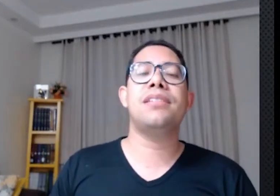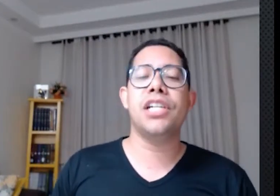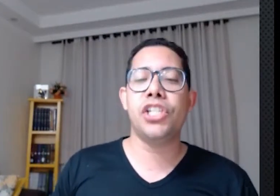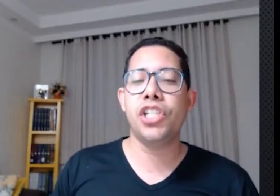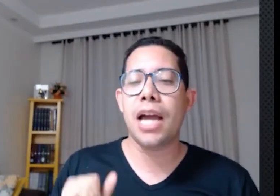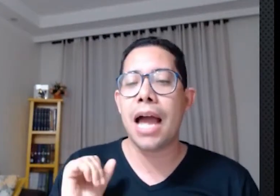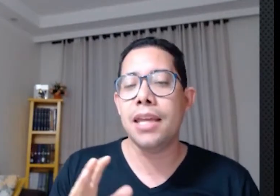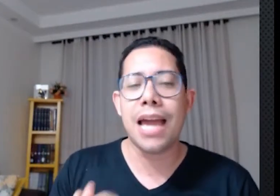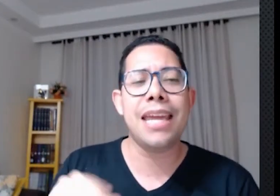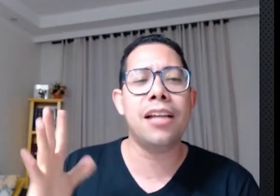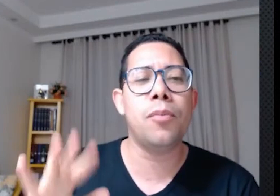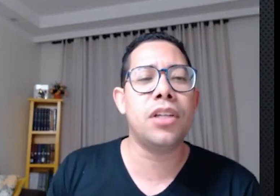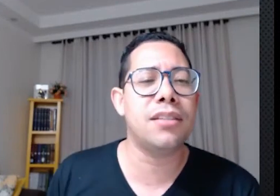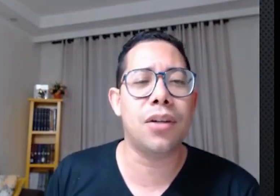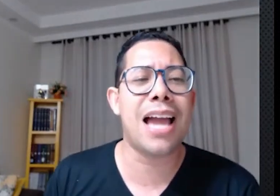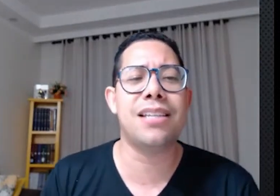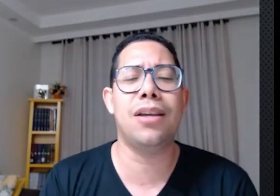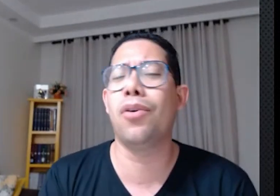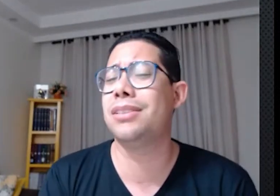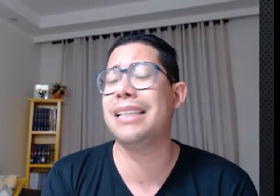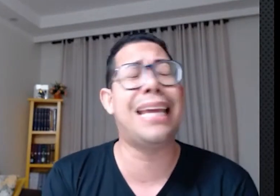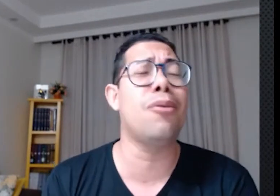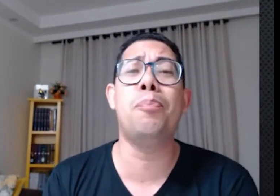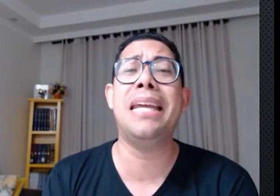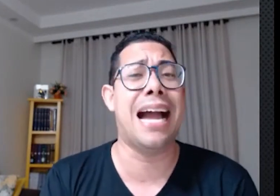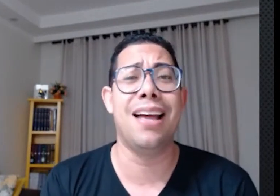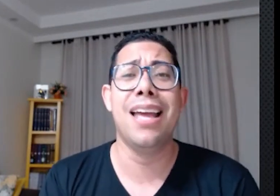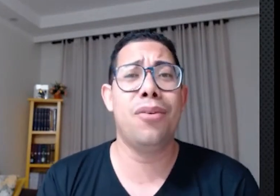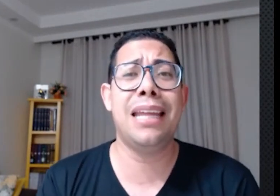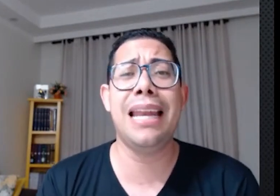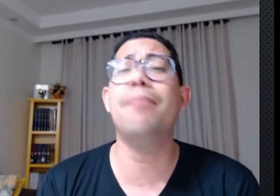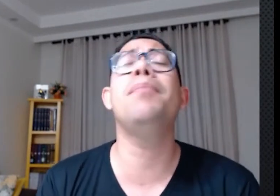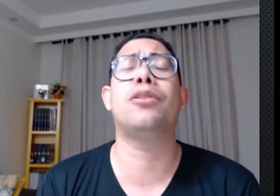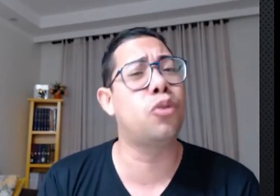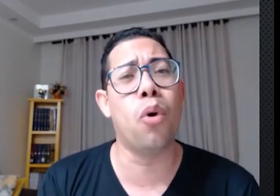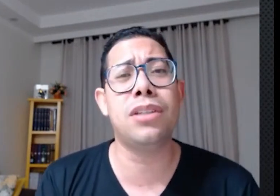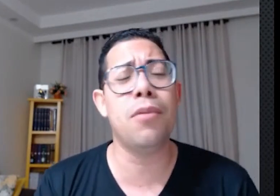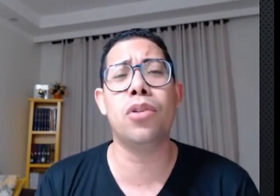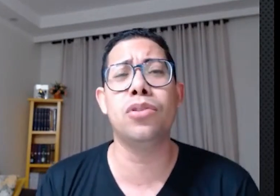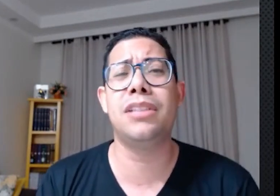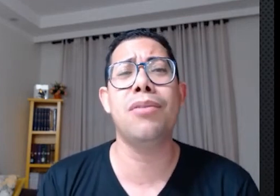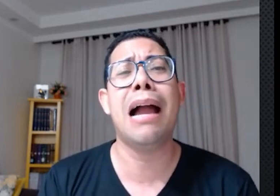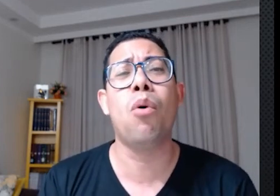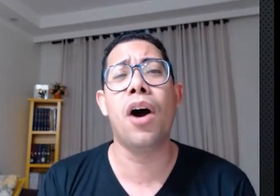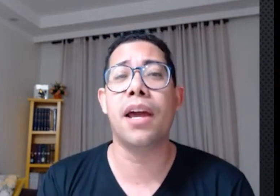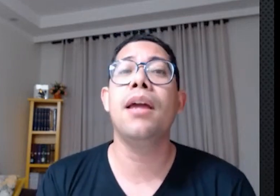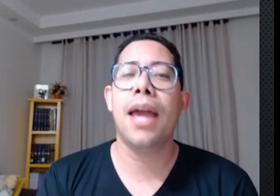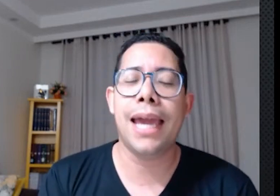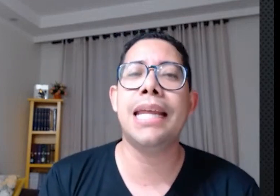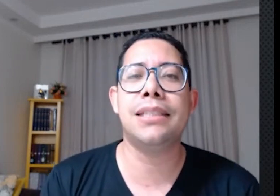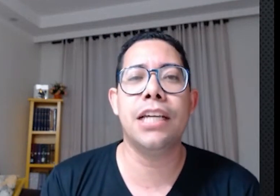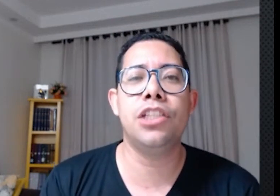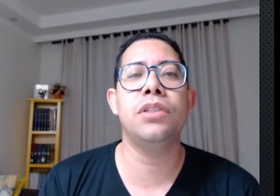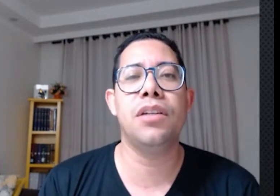dedicar bastante aí. Aí entra uma outra questão, Gesiel, nossa, você já tá querendo complicar. Falou, tem que ler a Bíblia toda, ai meu Deus do céu, e agora?